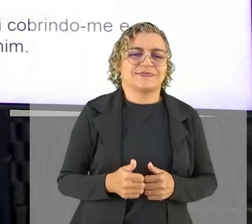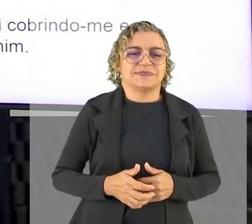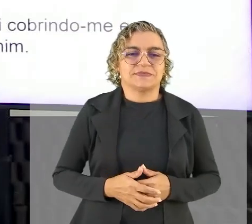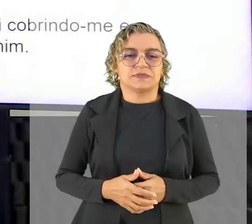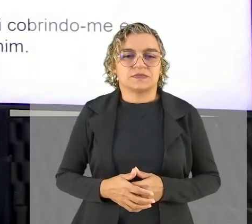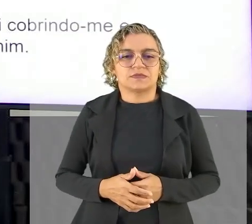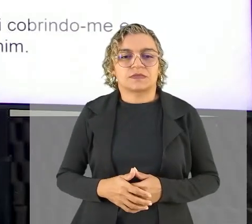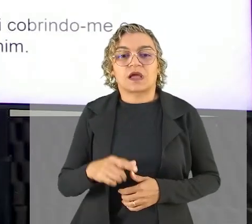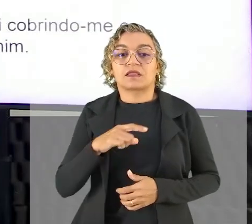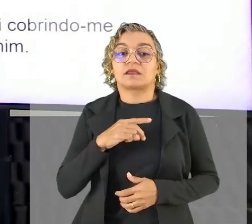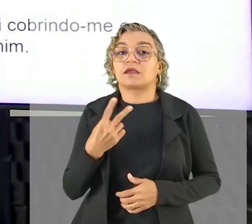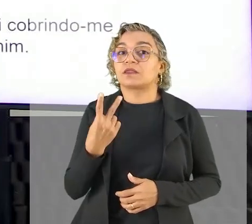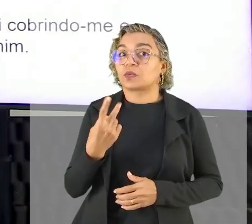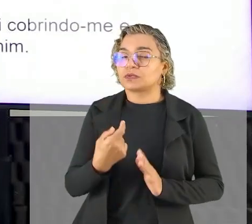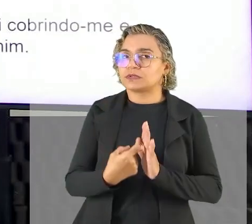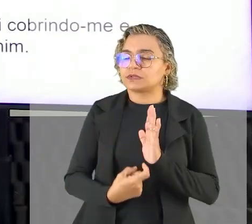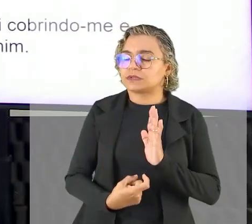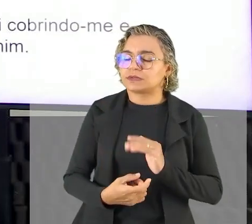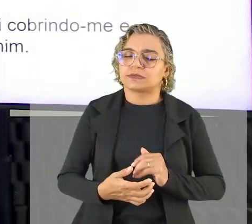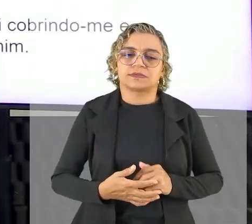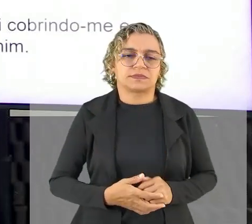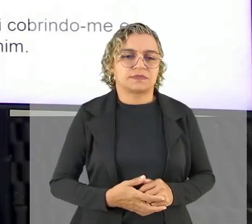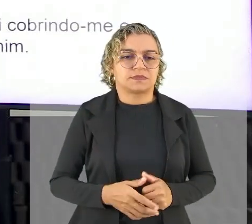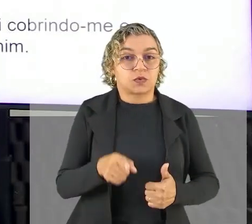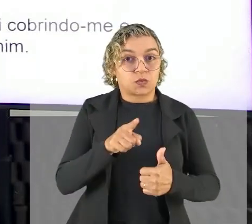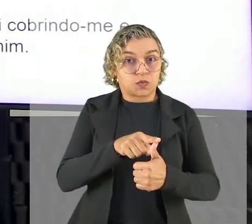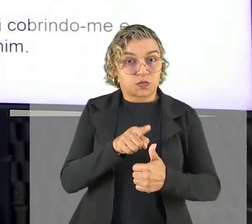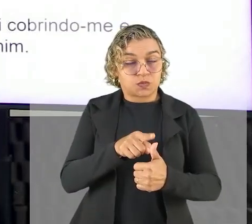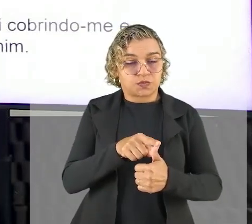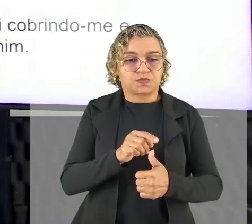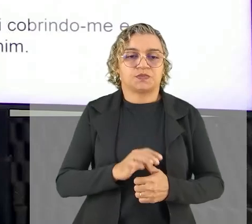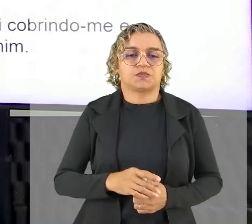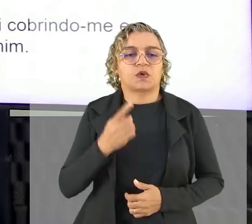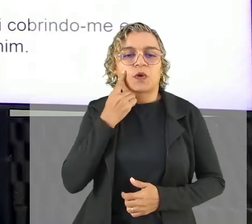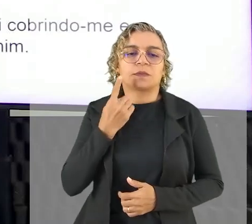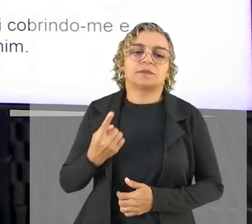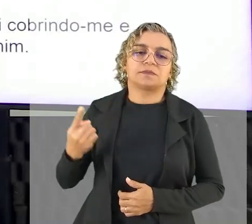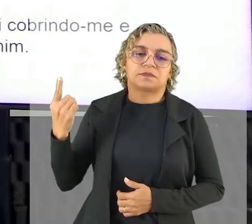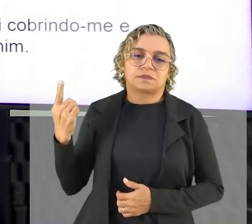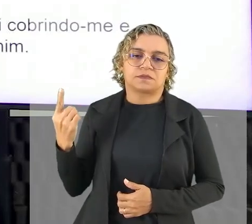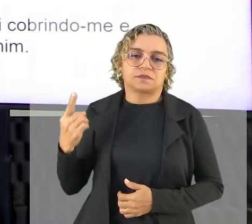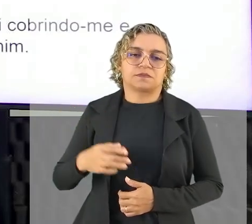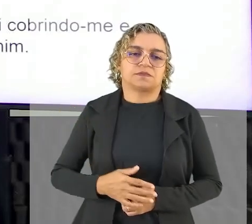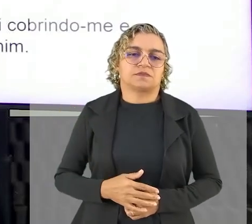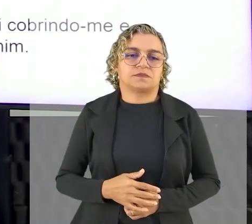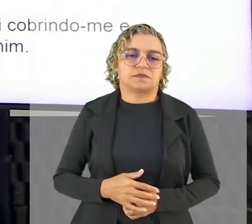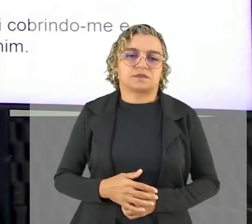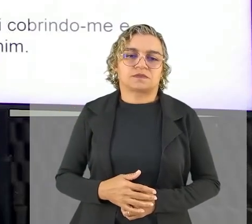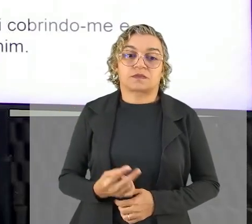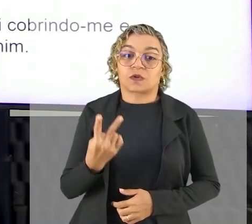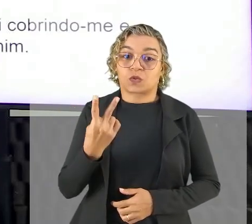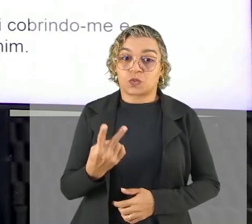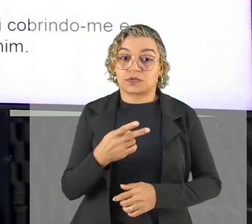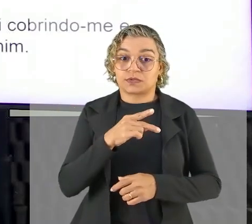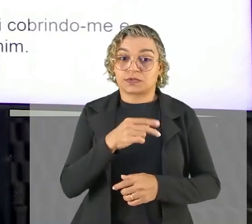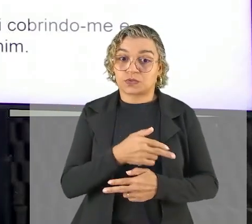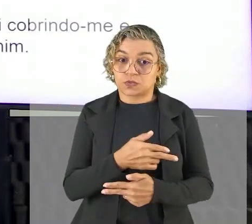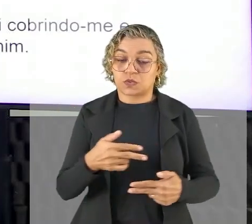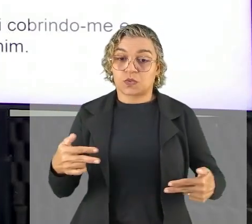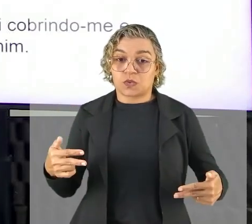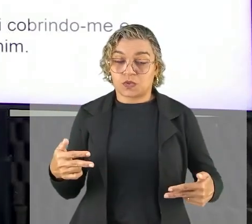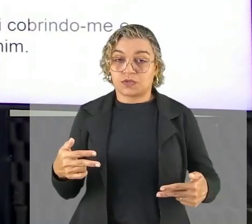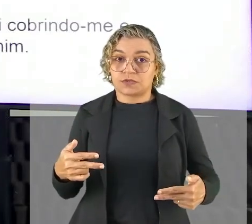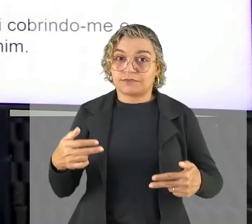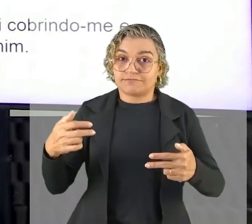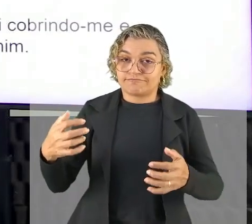Beleza? Então temos aqui dois textos. O texto 1 diz o seguinte: duas coisas